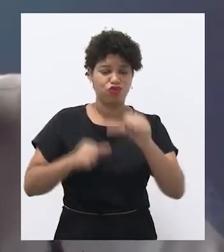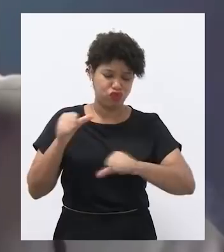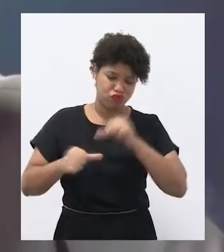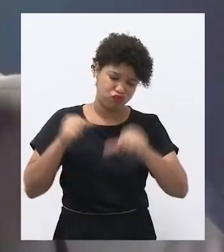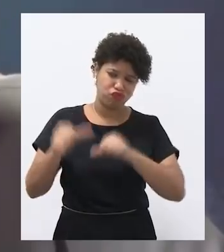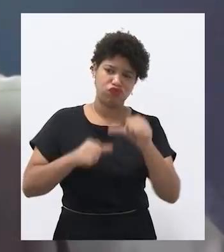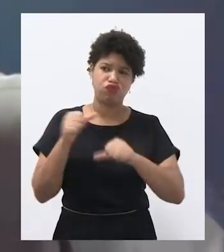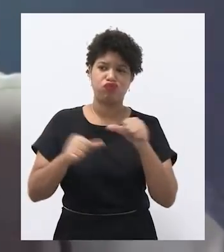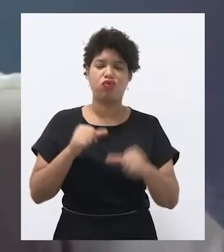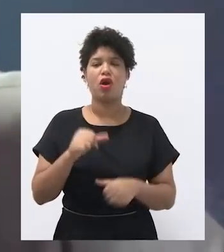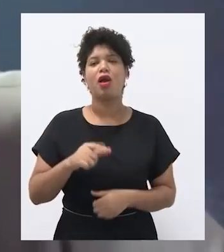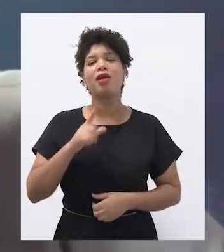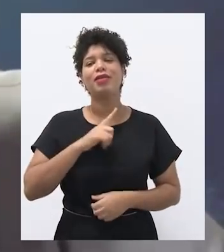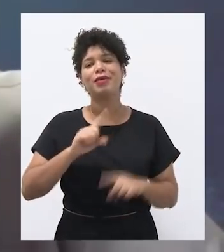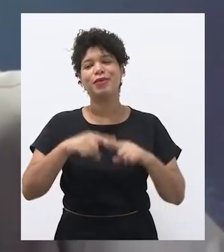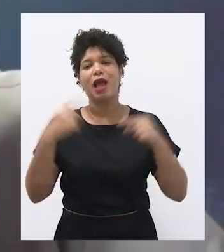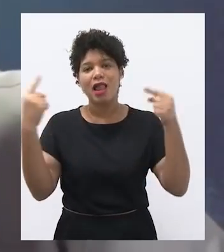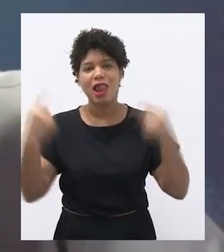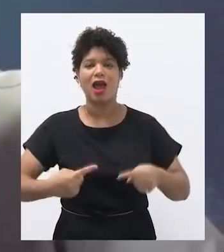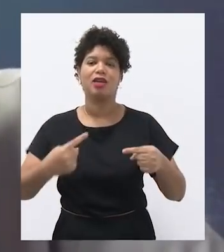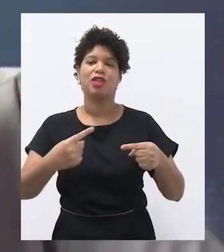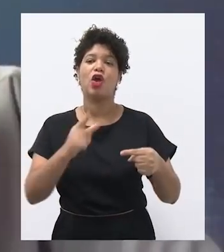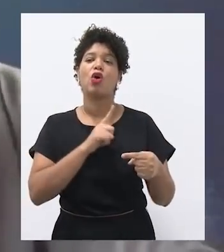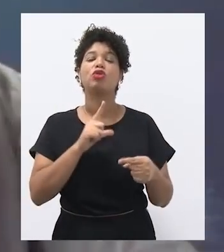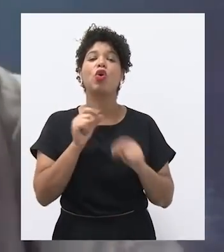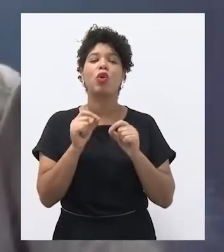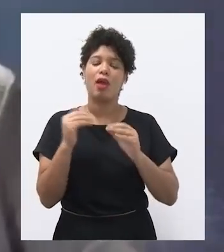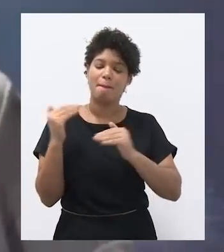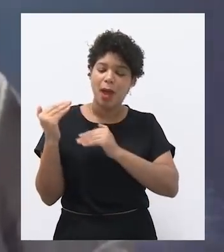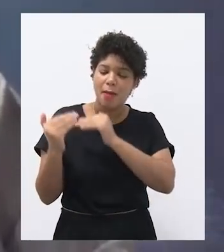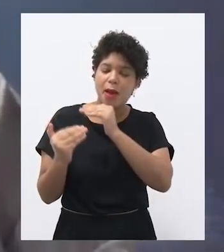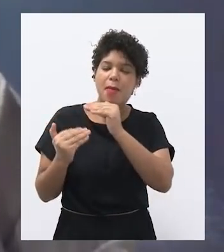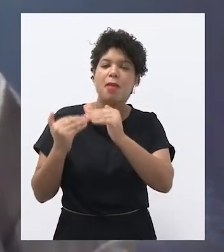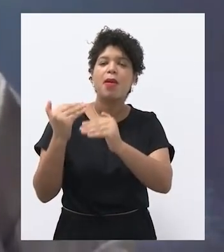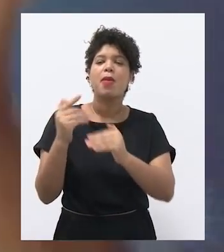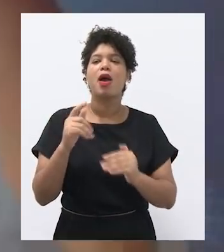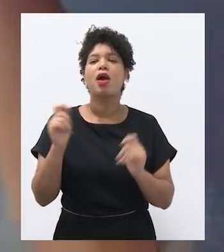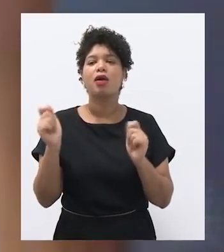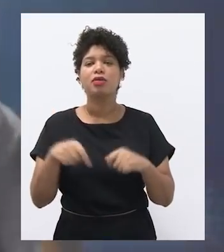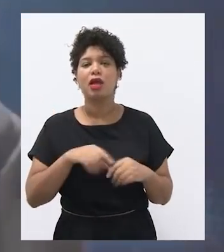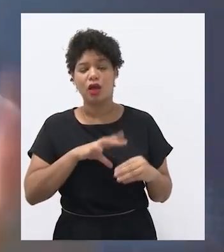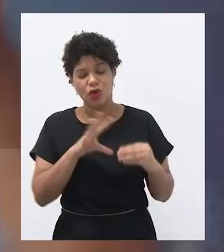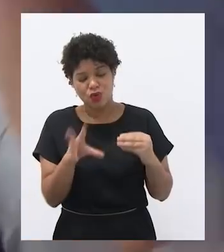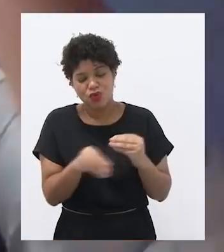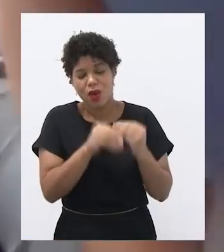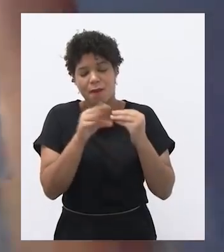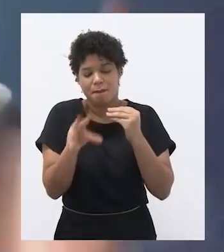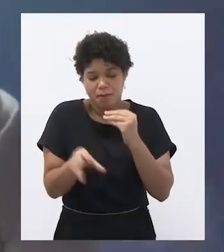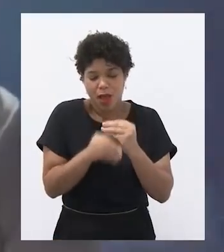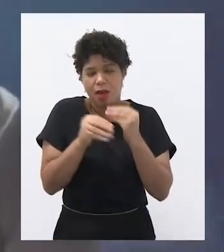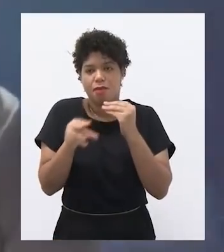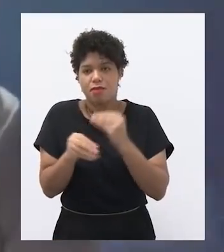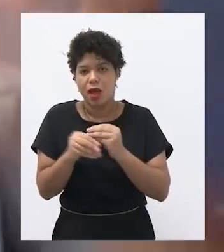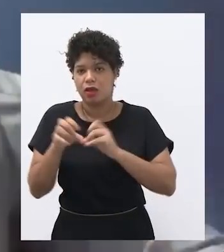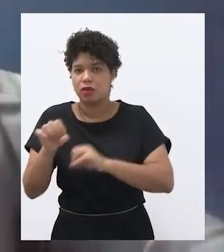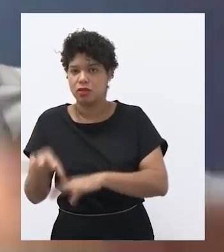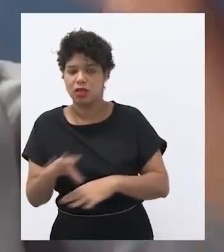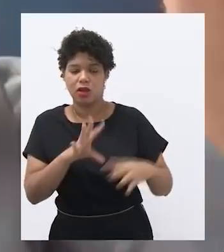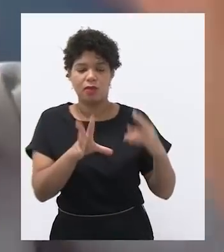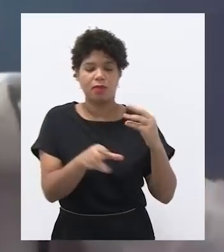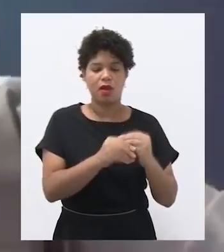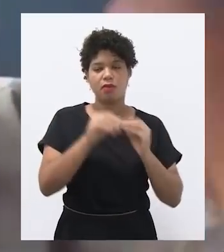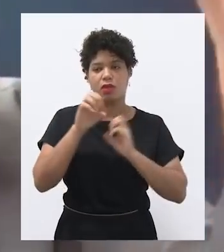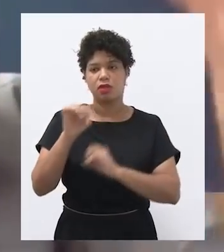rápido. Mas o desafio está aí, nesse processo de fazer implementação e capacitação, implementação, capacitação, implementação. É tipo